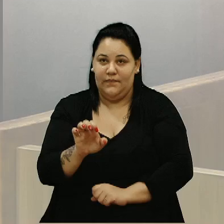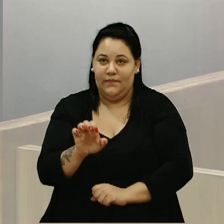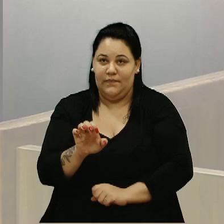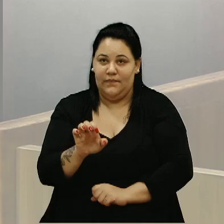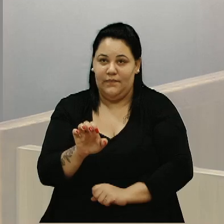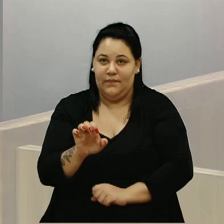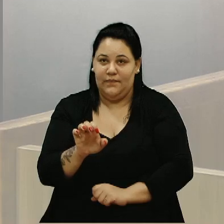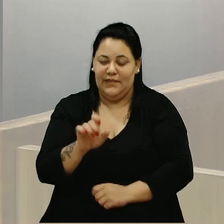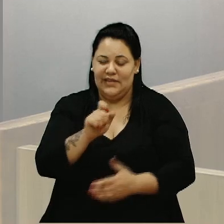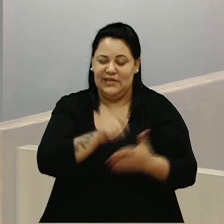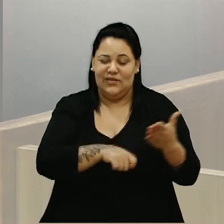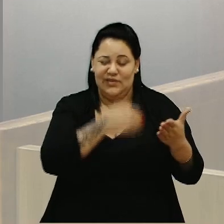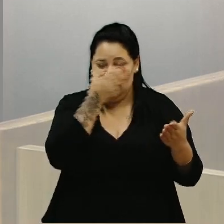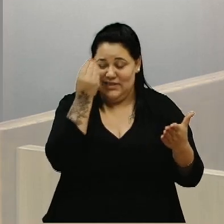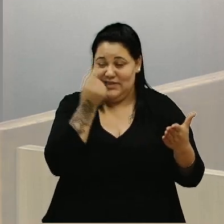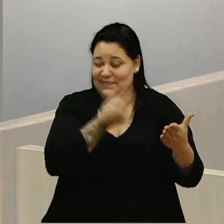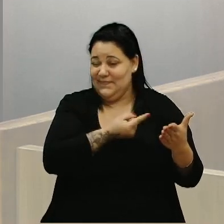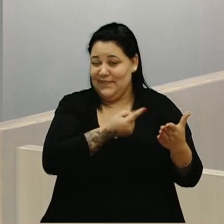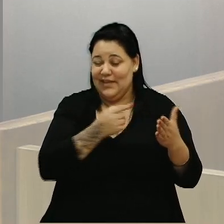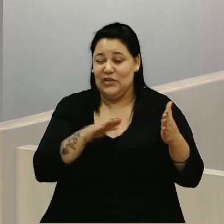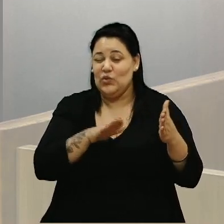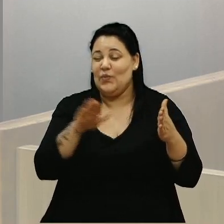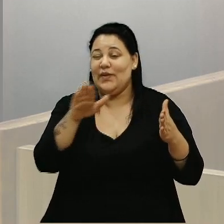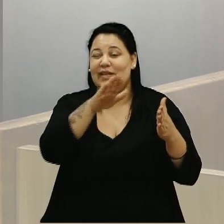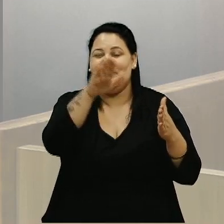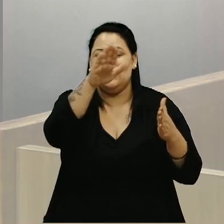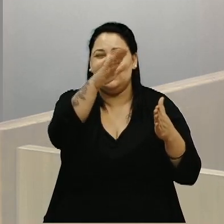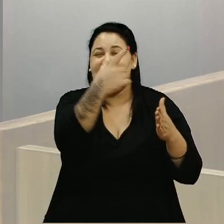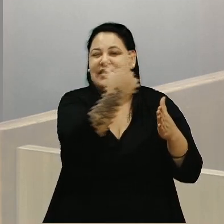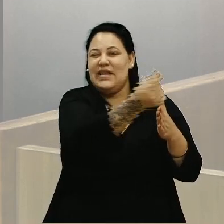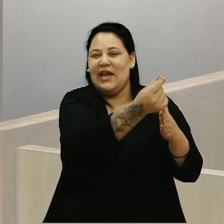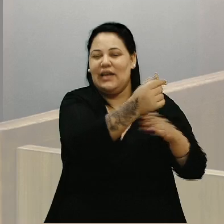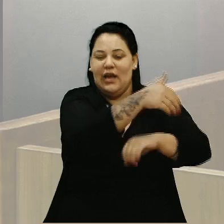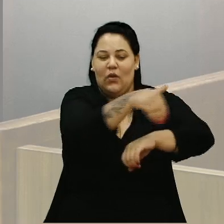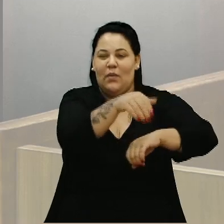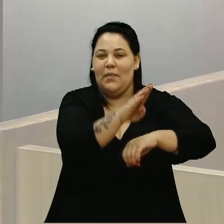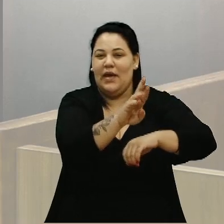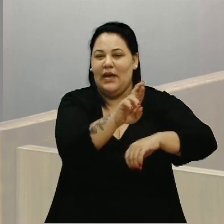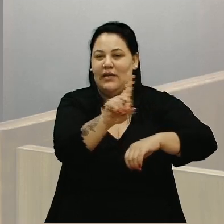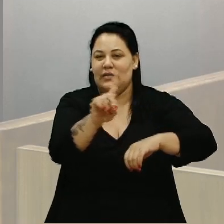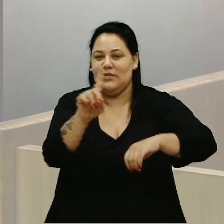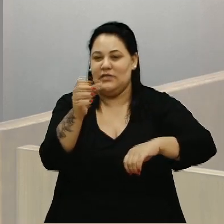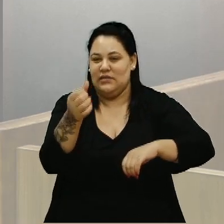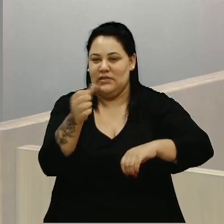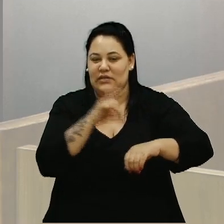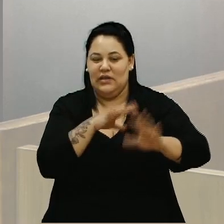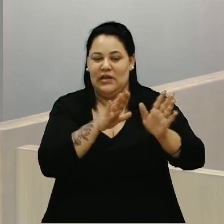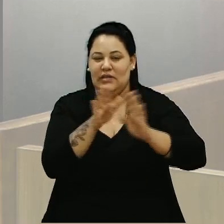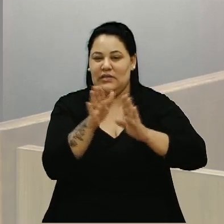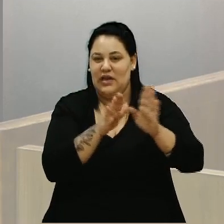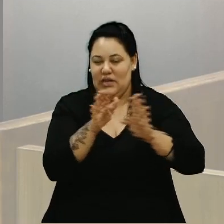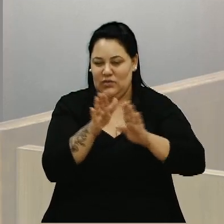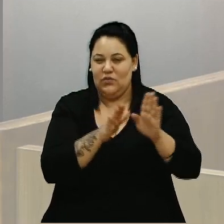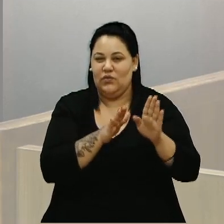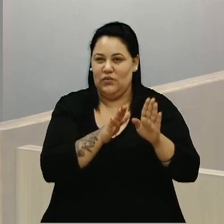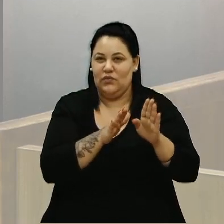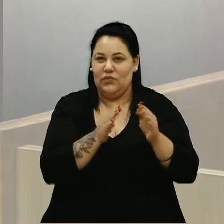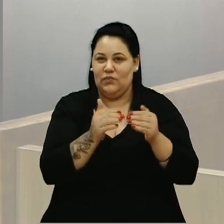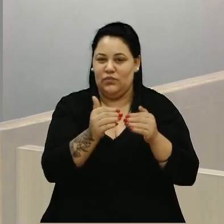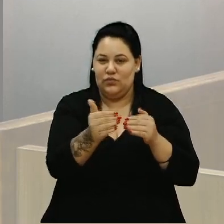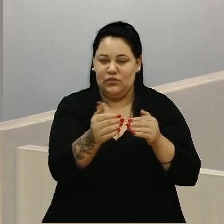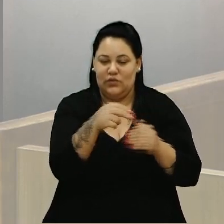esqueci da assinatura ali, subindo ali que sai na BR-116 e já tem acesso logo mais aí